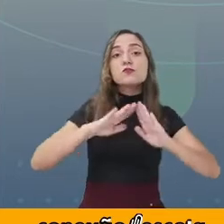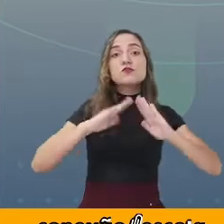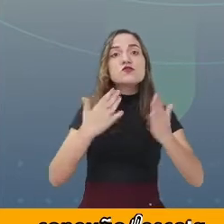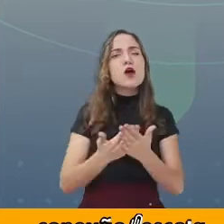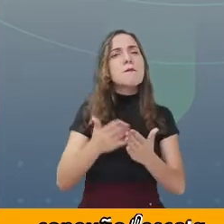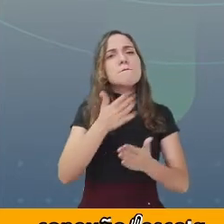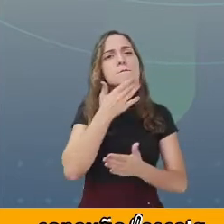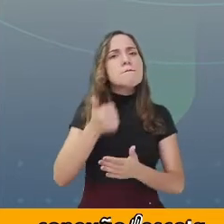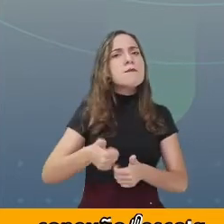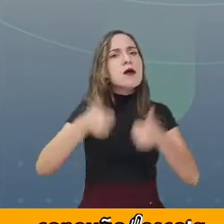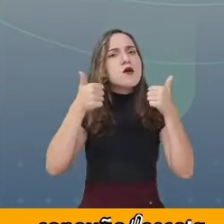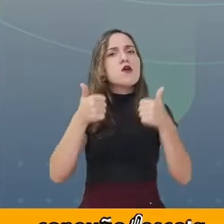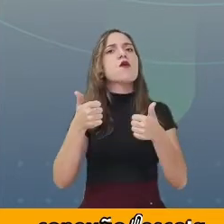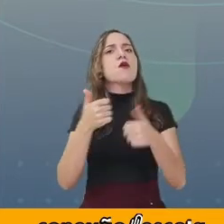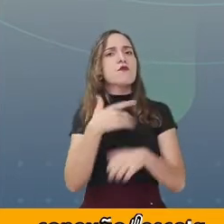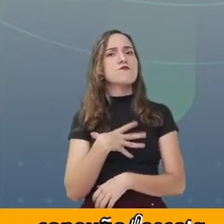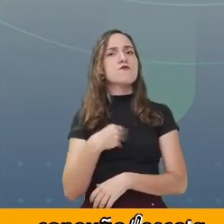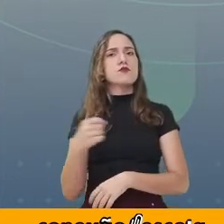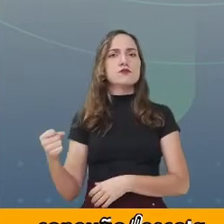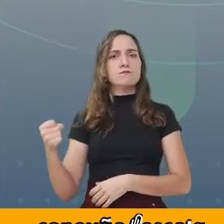escola para o seu filho.